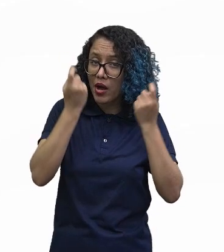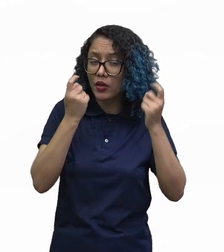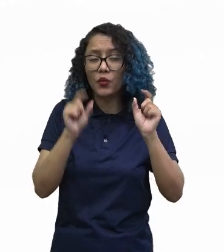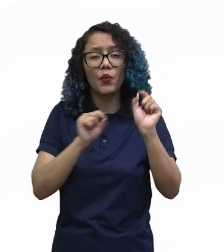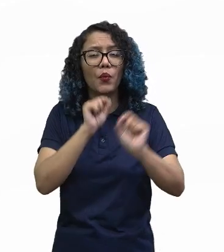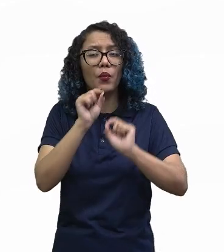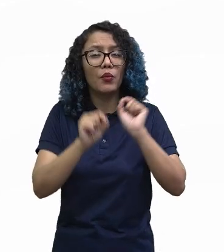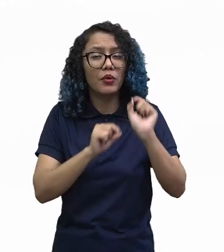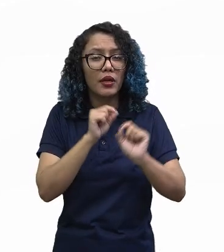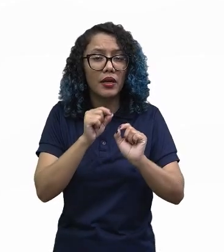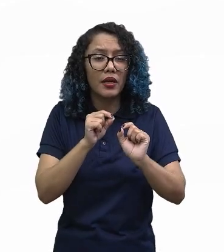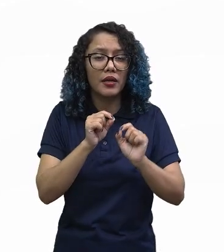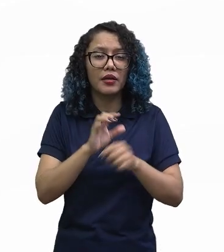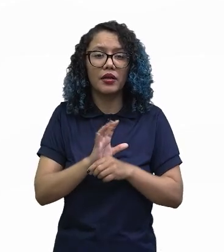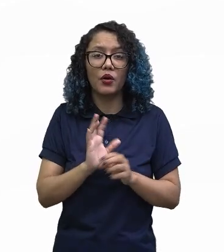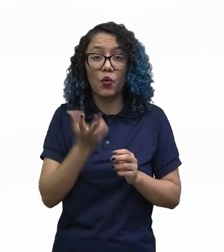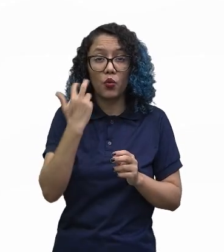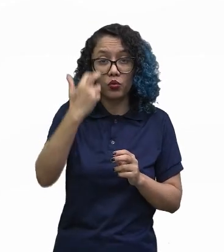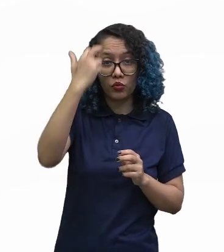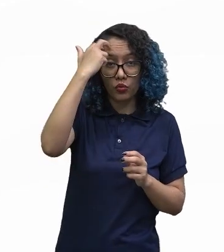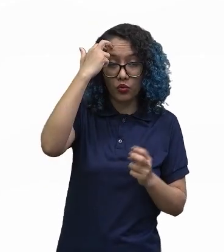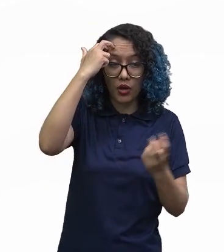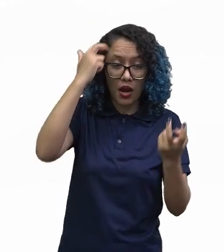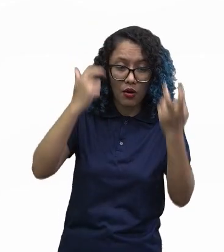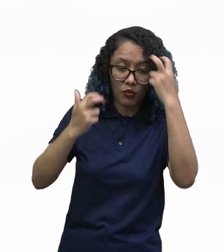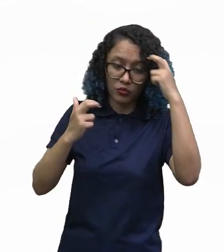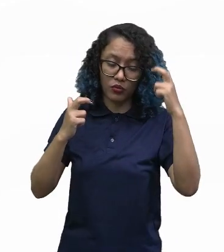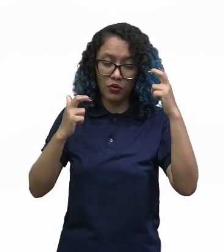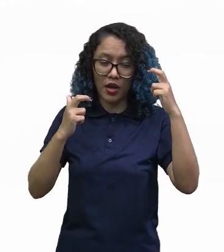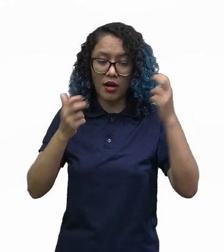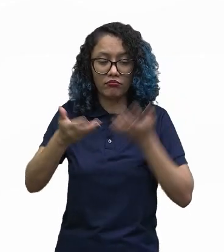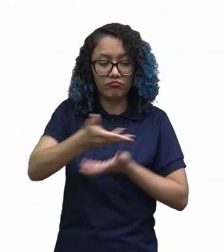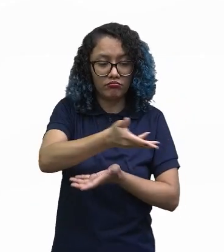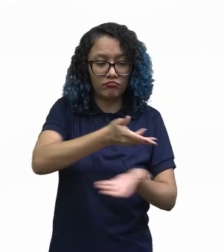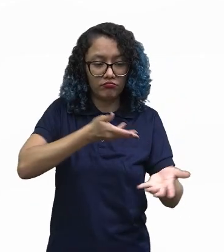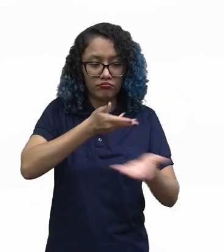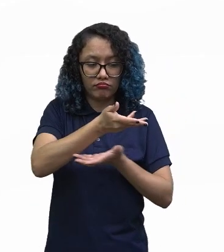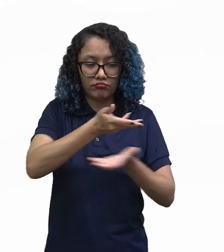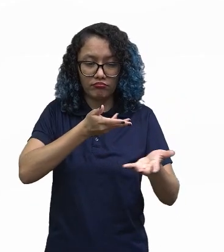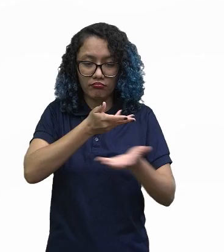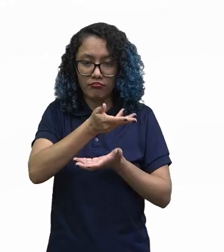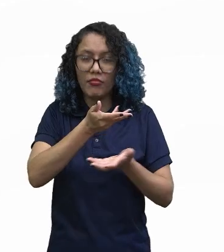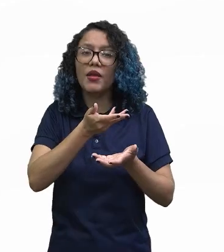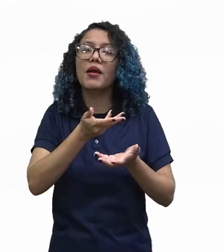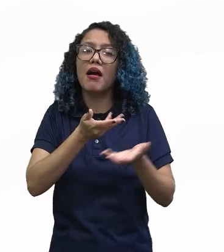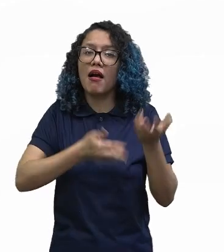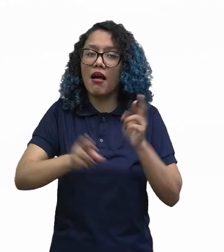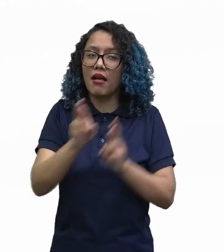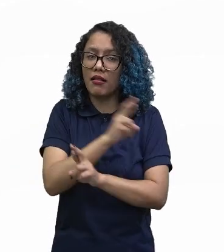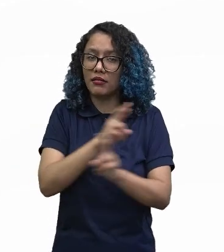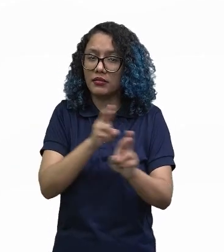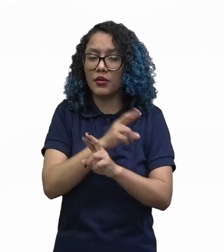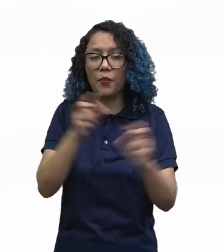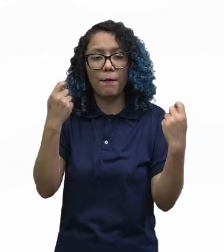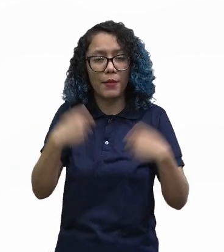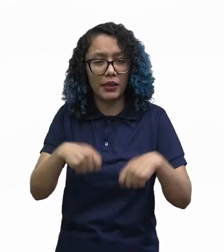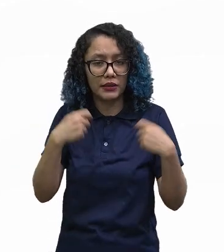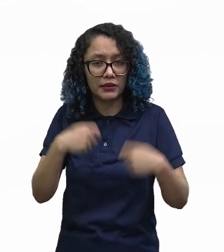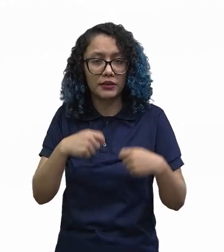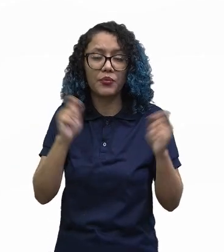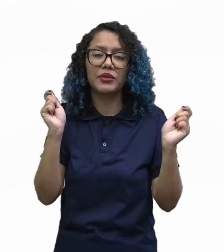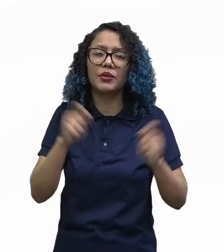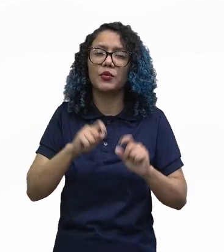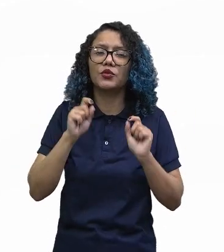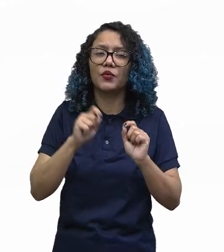o diálogo entre culturas diferentes ele deve existir para que, né, cada